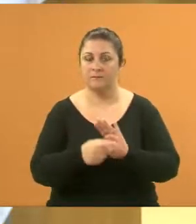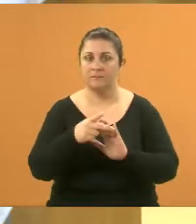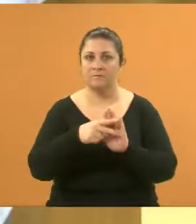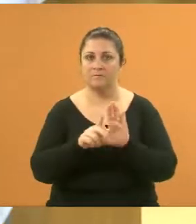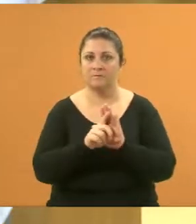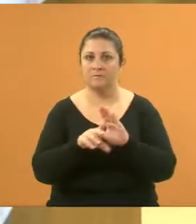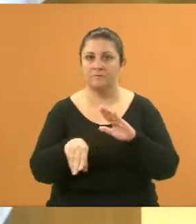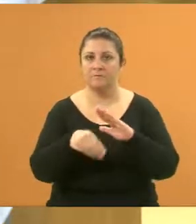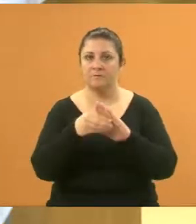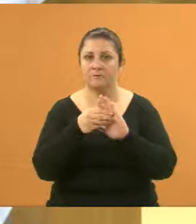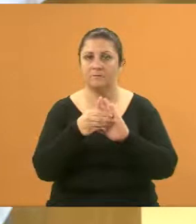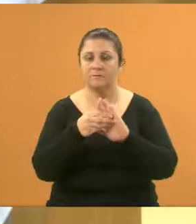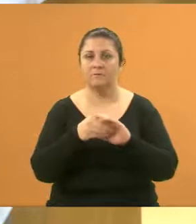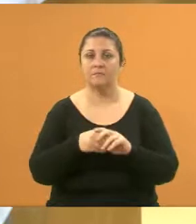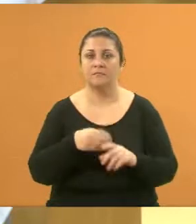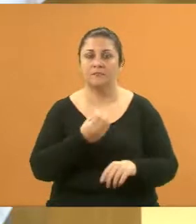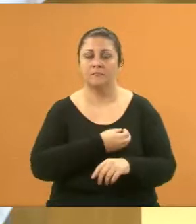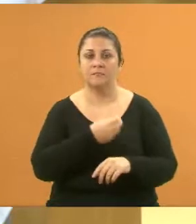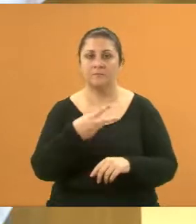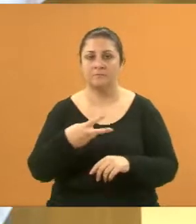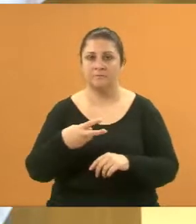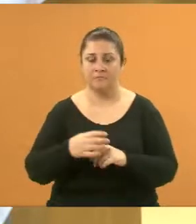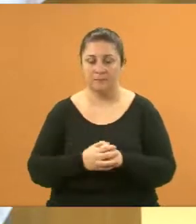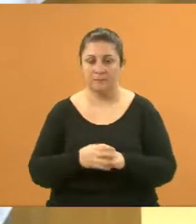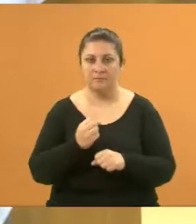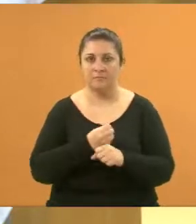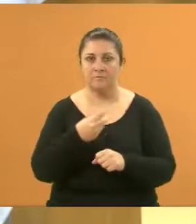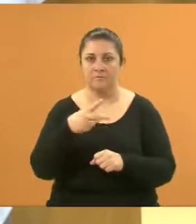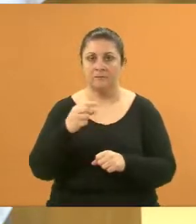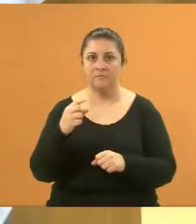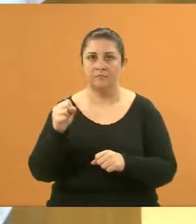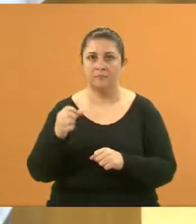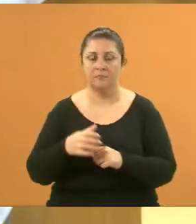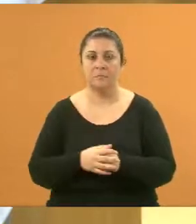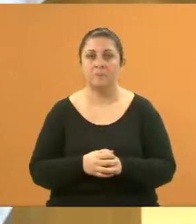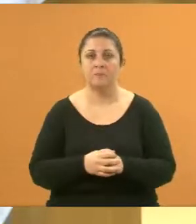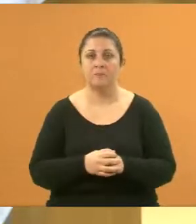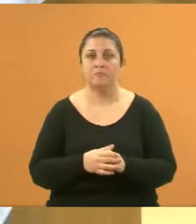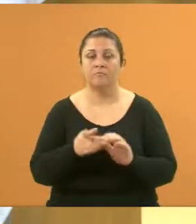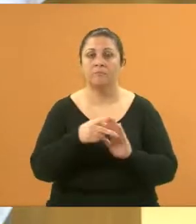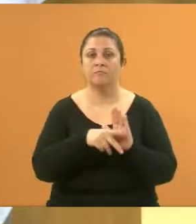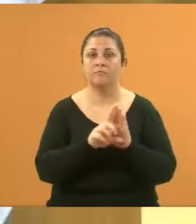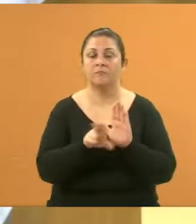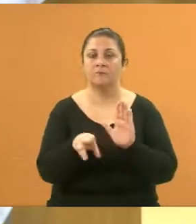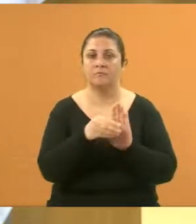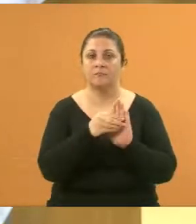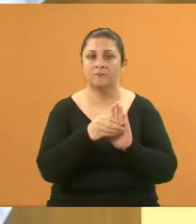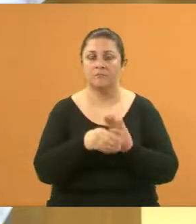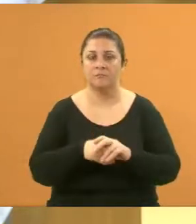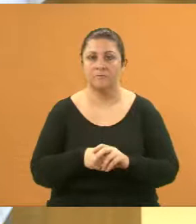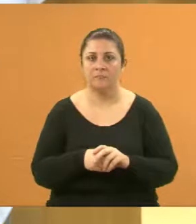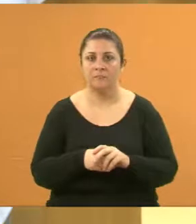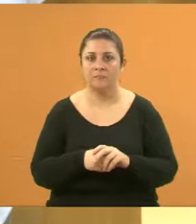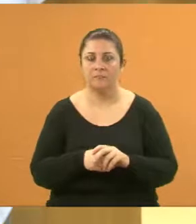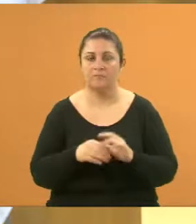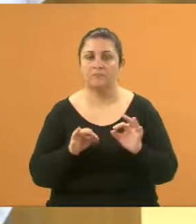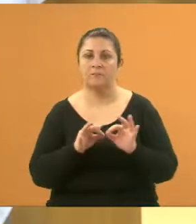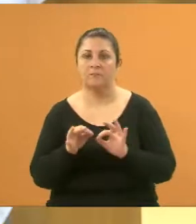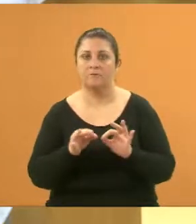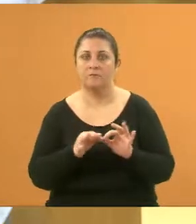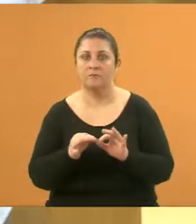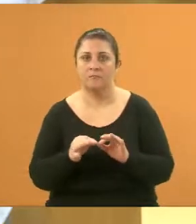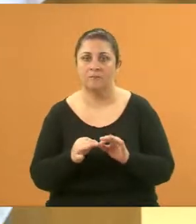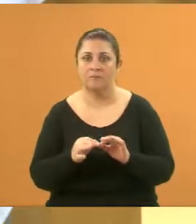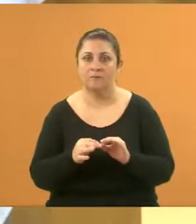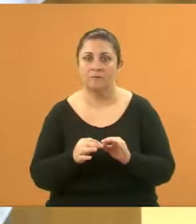lei complementar do Executivo, número 2 de 2018, projeto de lei complementar que institui o programa